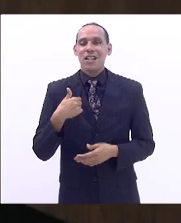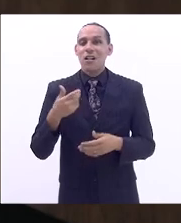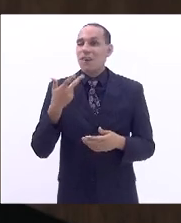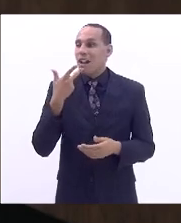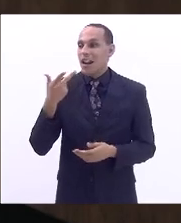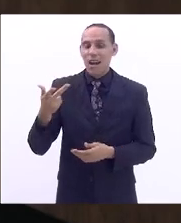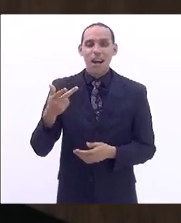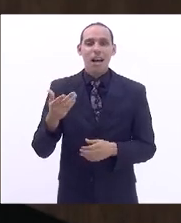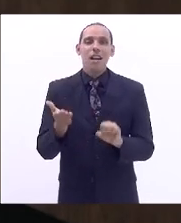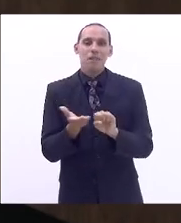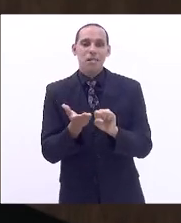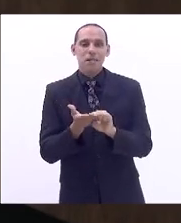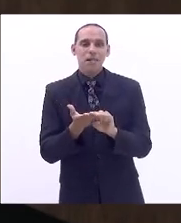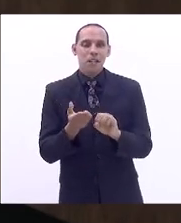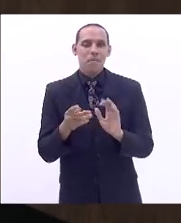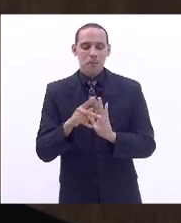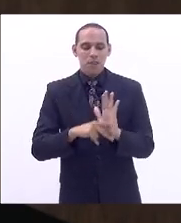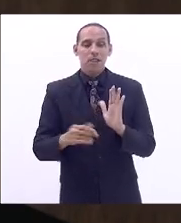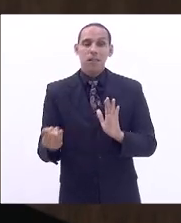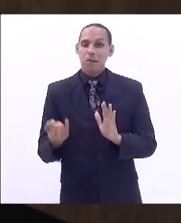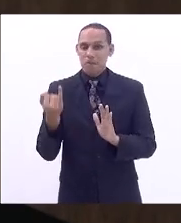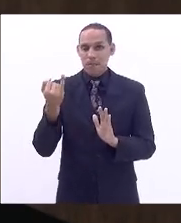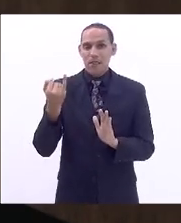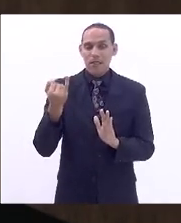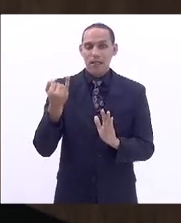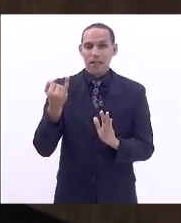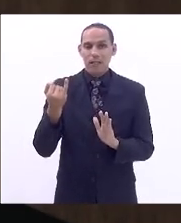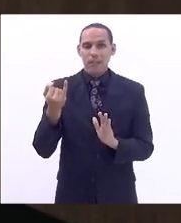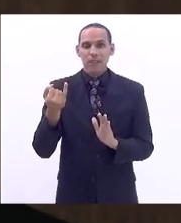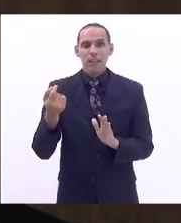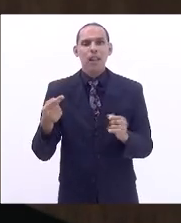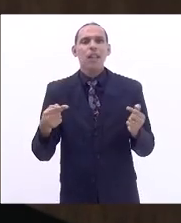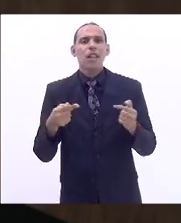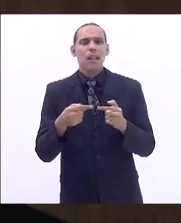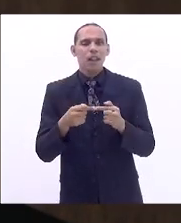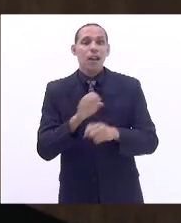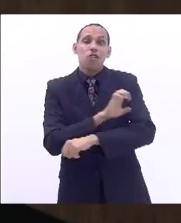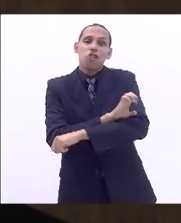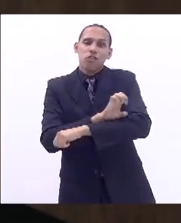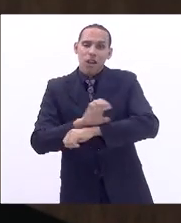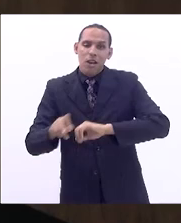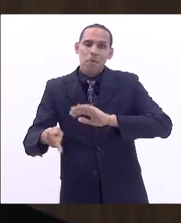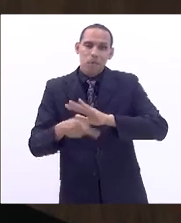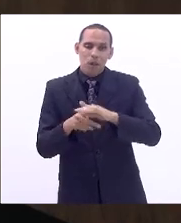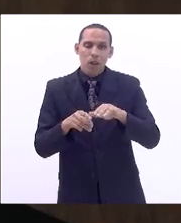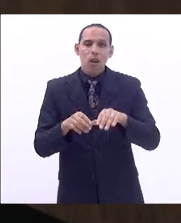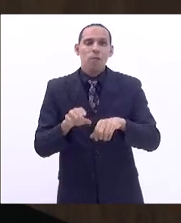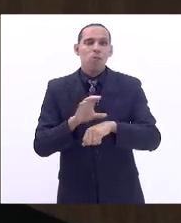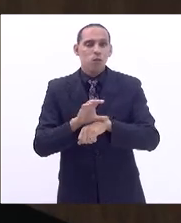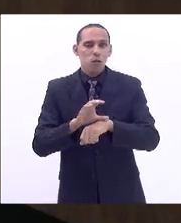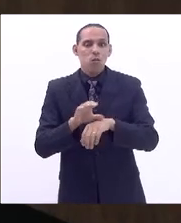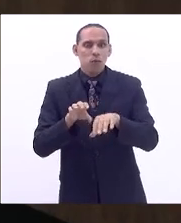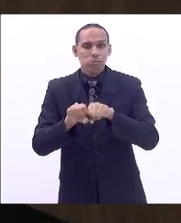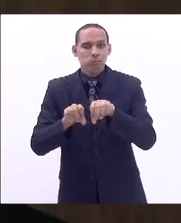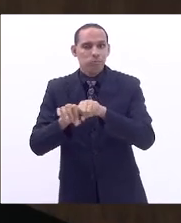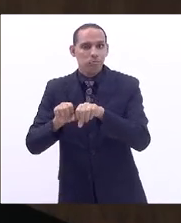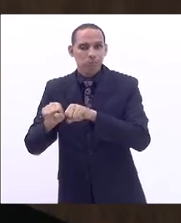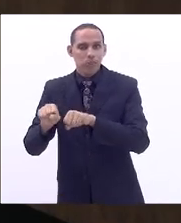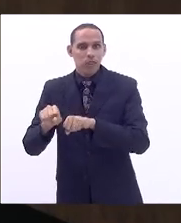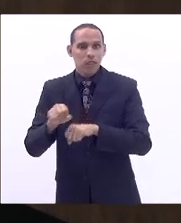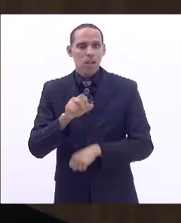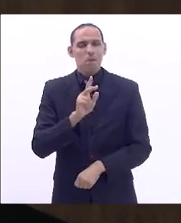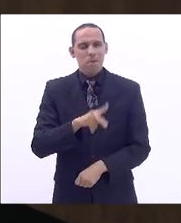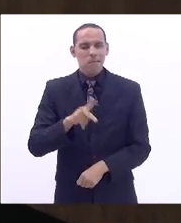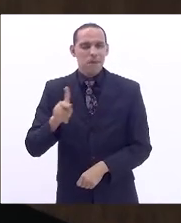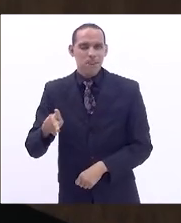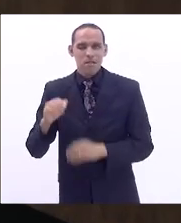Deputado Samuel Malafaia projeto é importante ele se ocupa da questão dos Estagiários dos cursos de licenciatura ou seja de cursos de formação de professores em nível